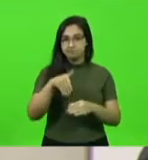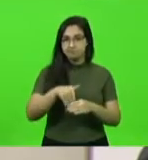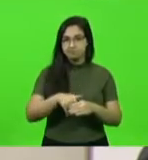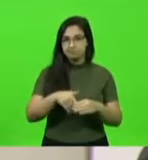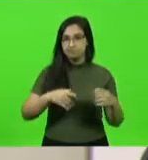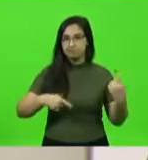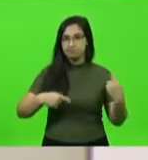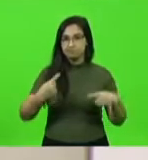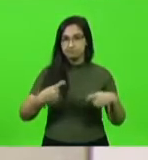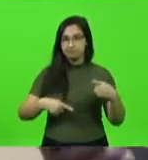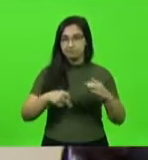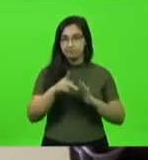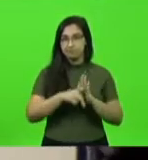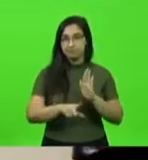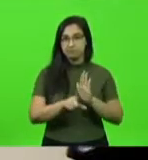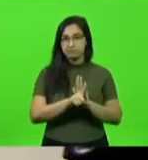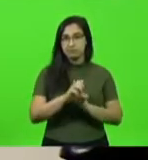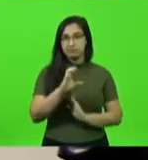o PLC